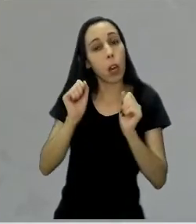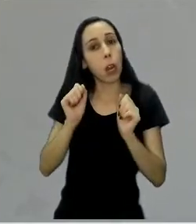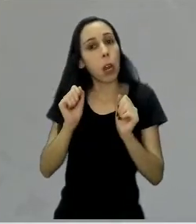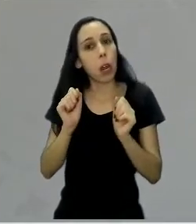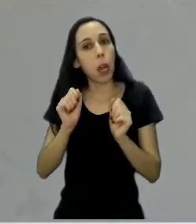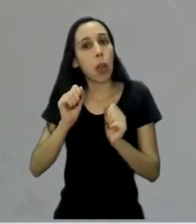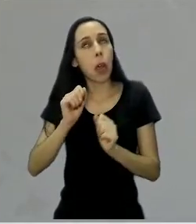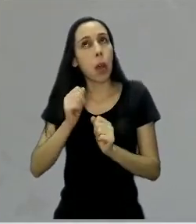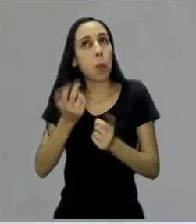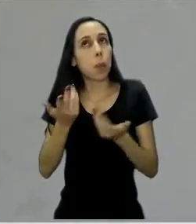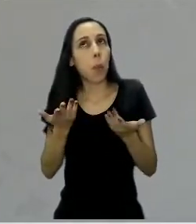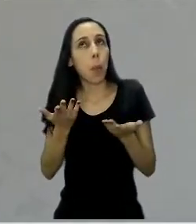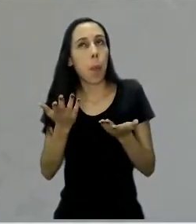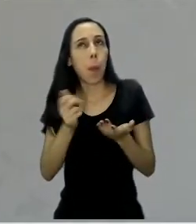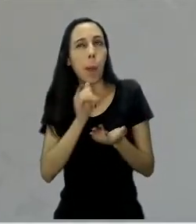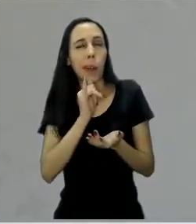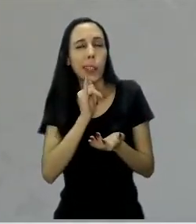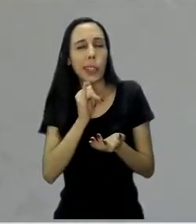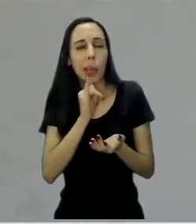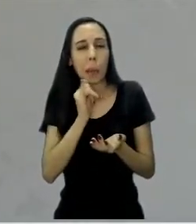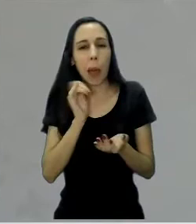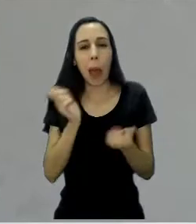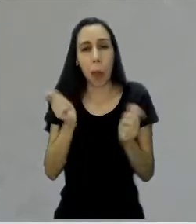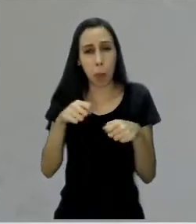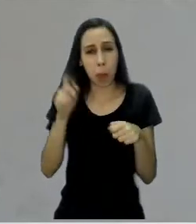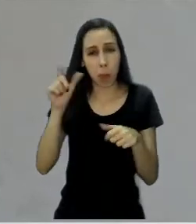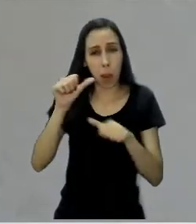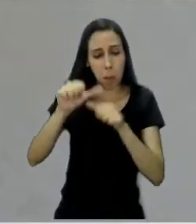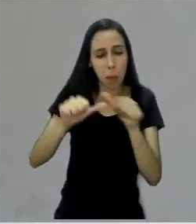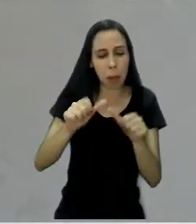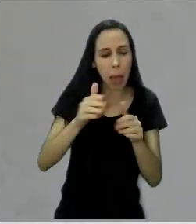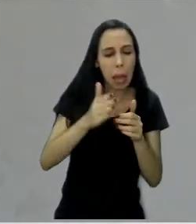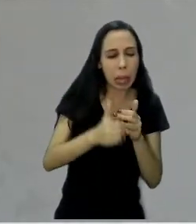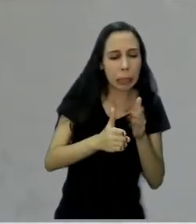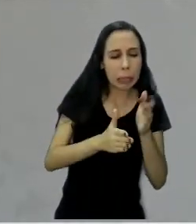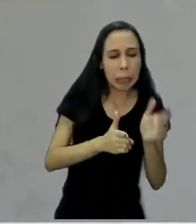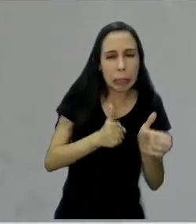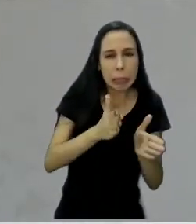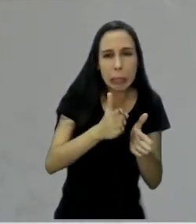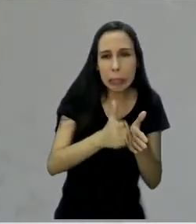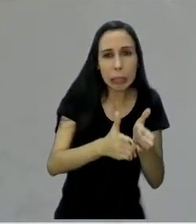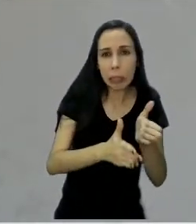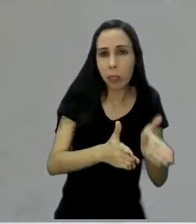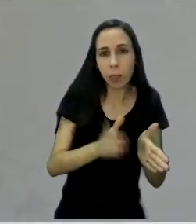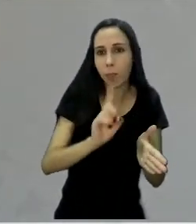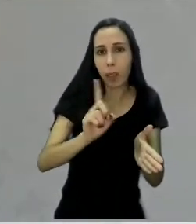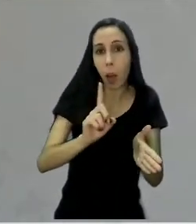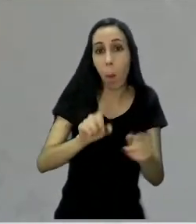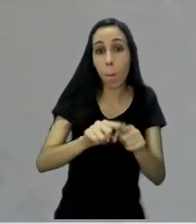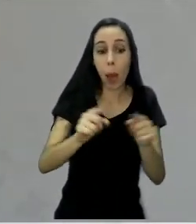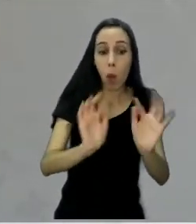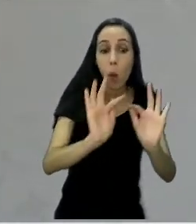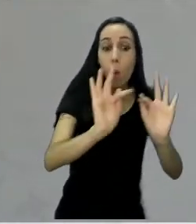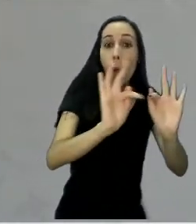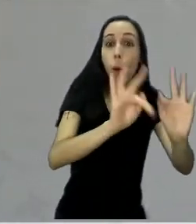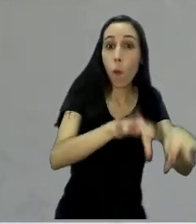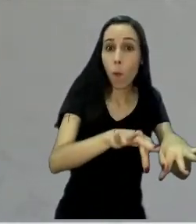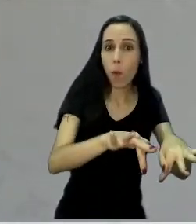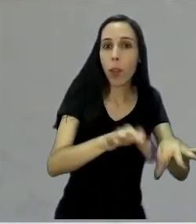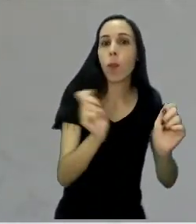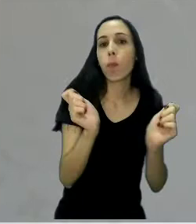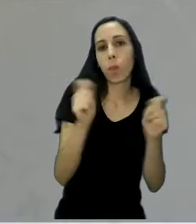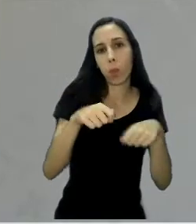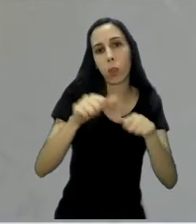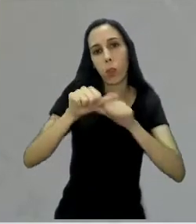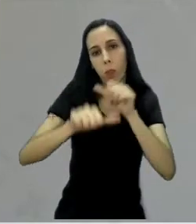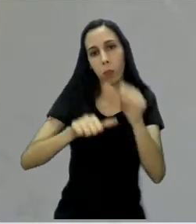fim. Ele pode não mudar cada coisinha que vai acontecendo, mas o fim foi